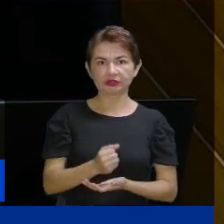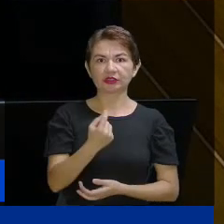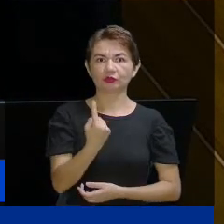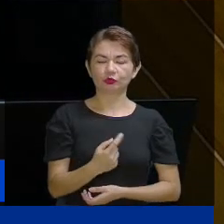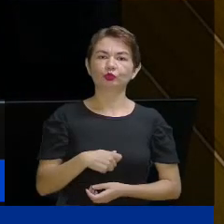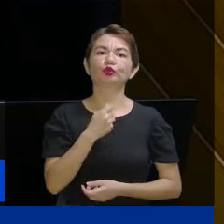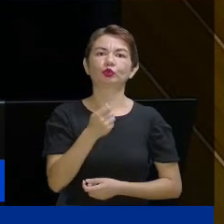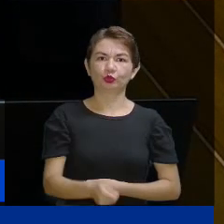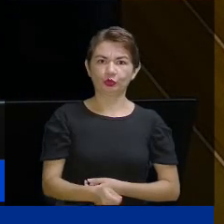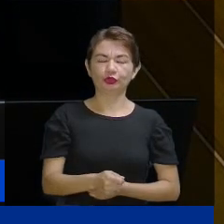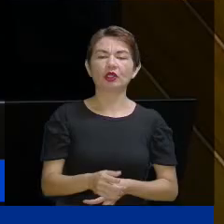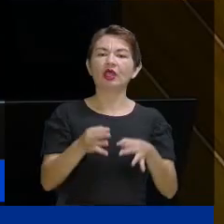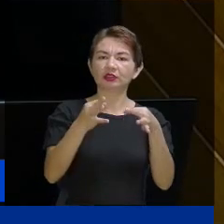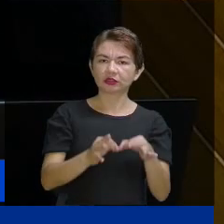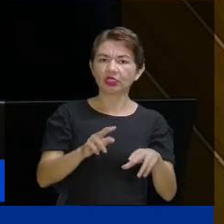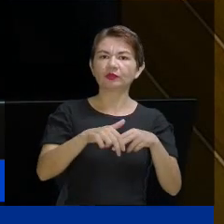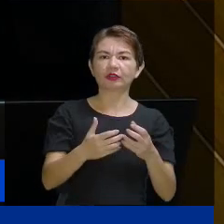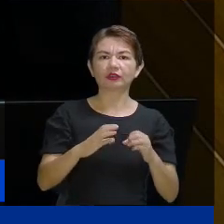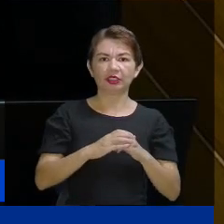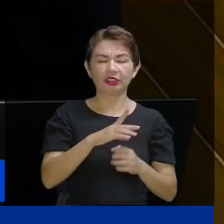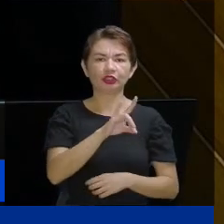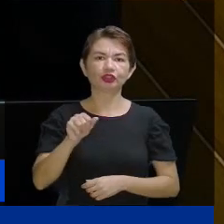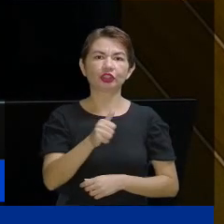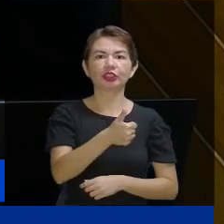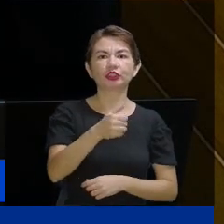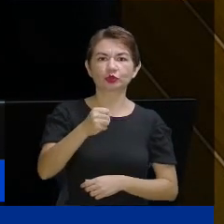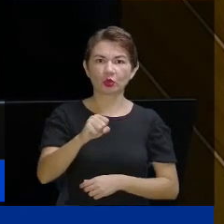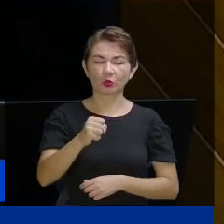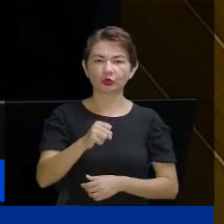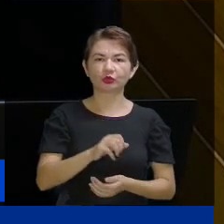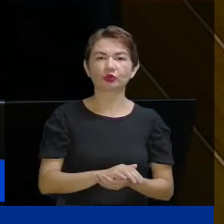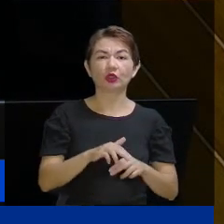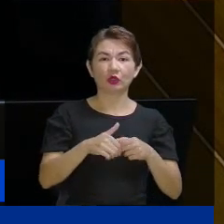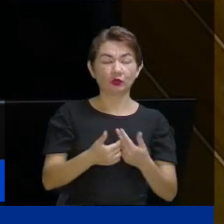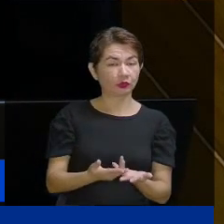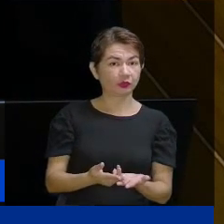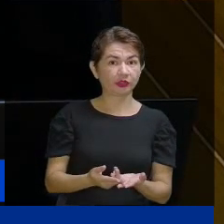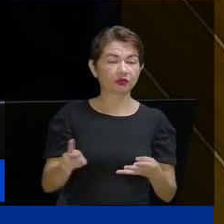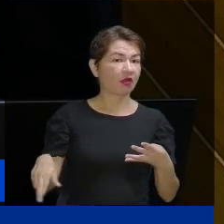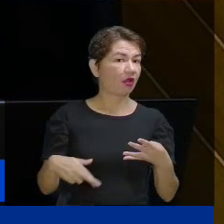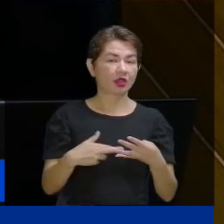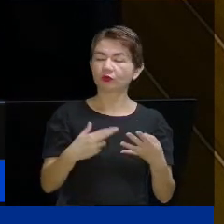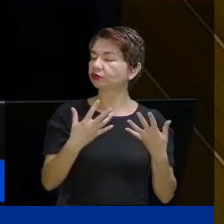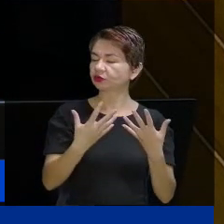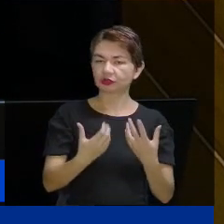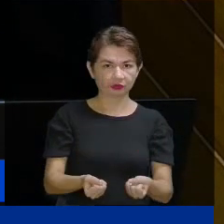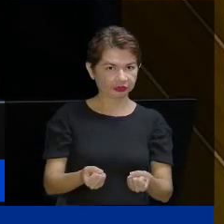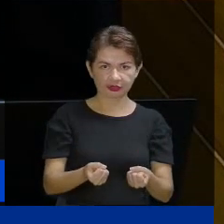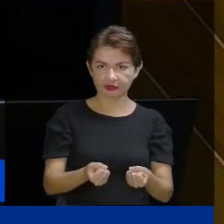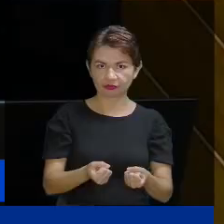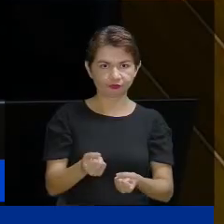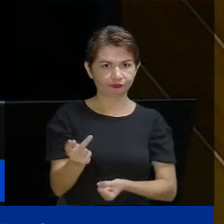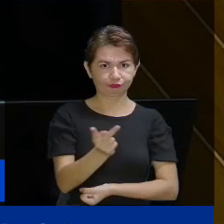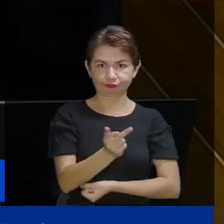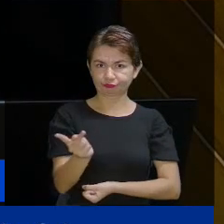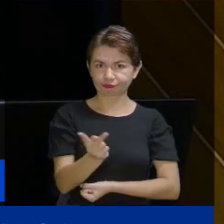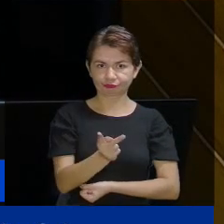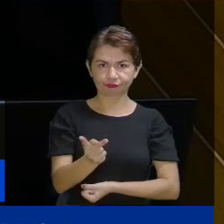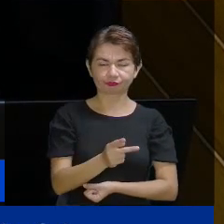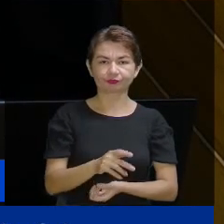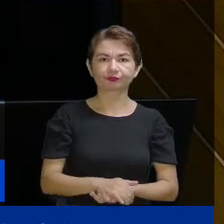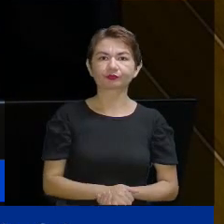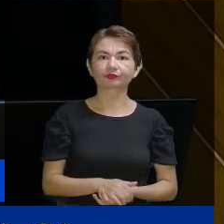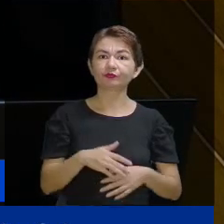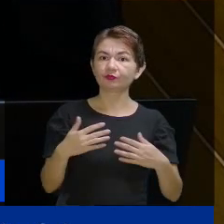foi confirmada pelo TRE no dia 18, sendo desprovido o recurso dos candidatos. Eu ponho